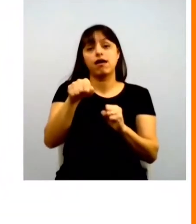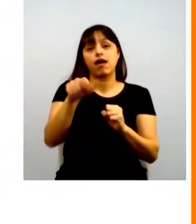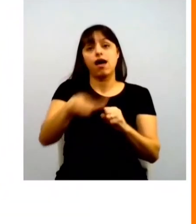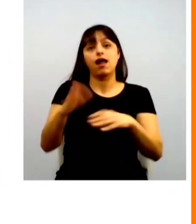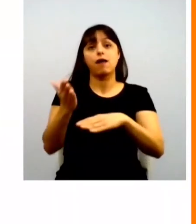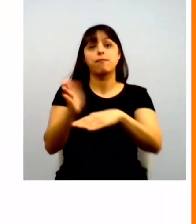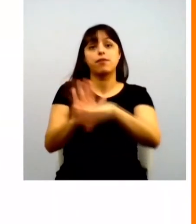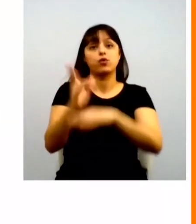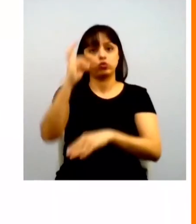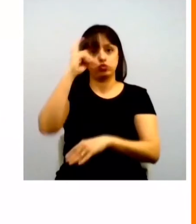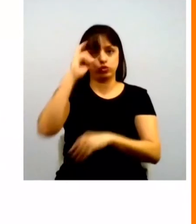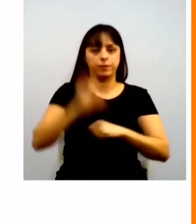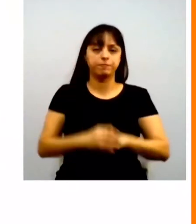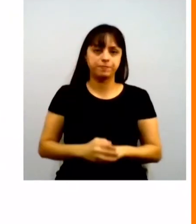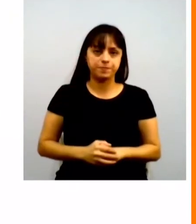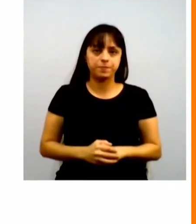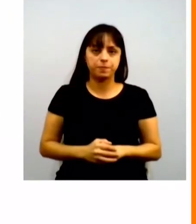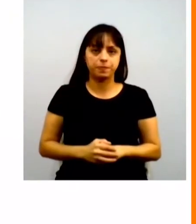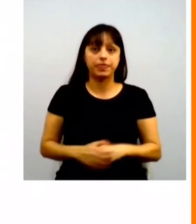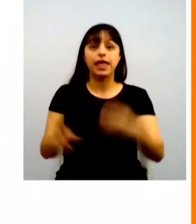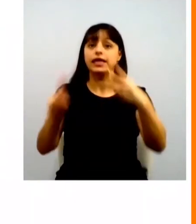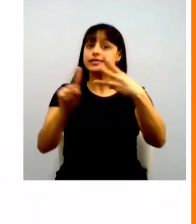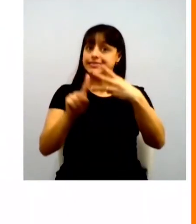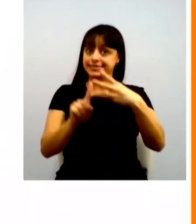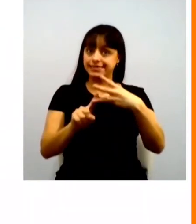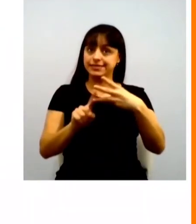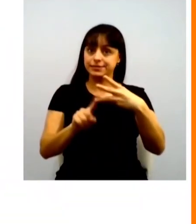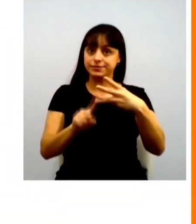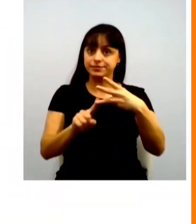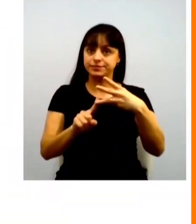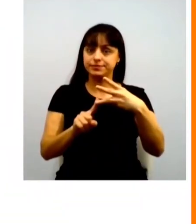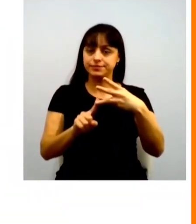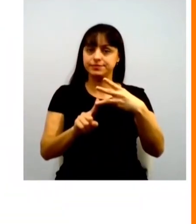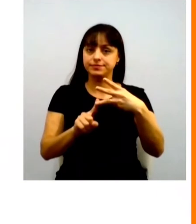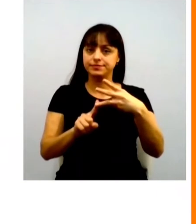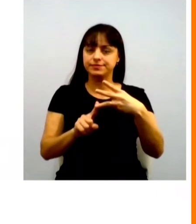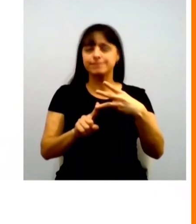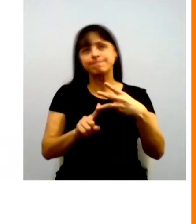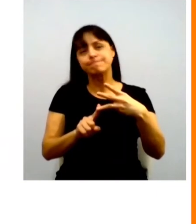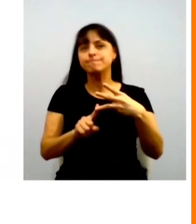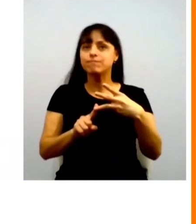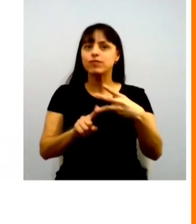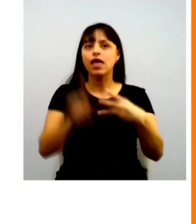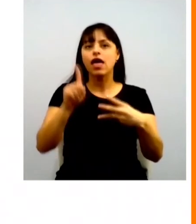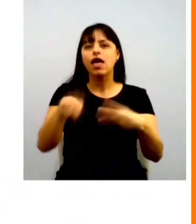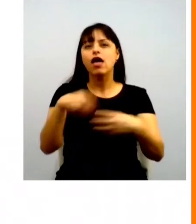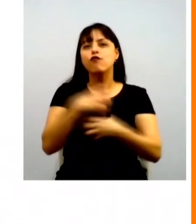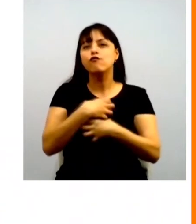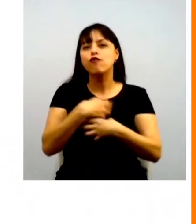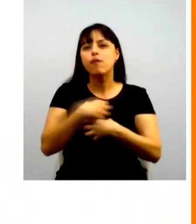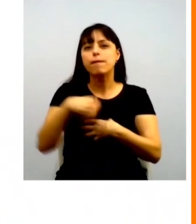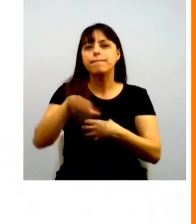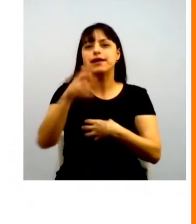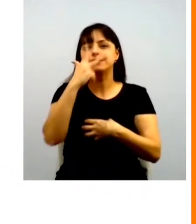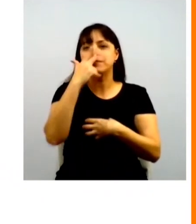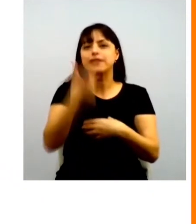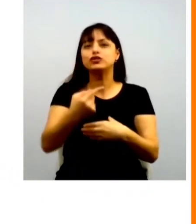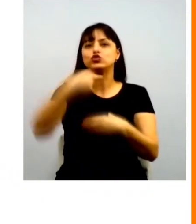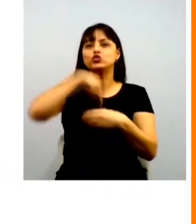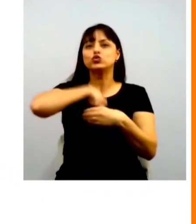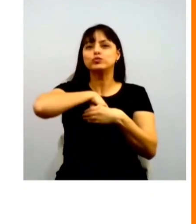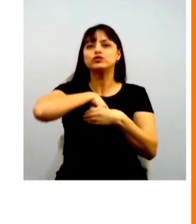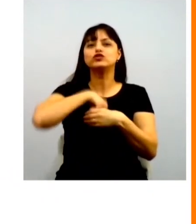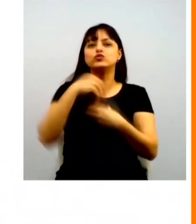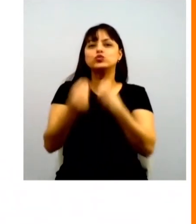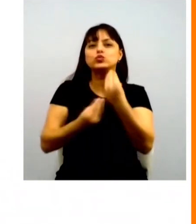terceira dimensão é o que seria a forma mais, diríamos, subjetiva, mas importante, que